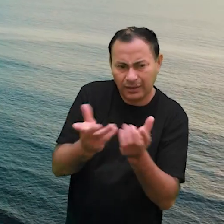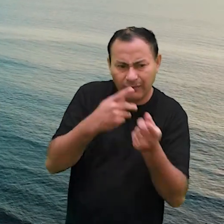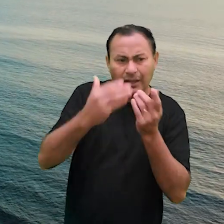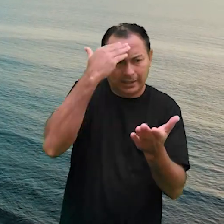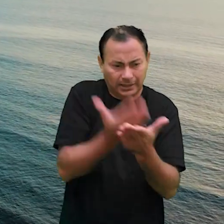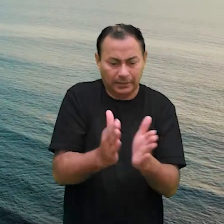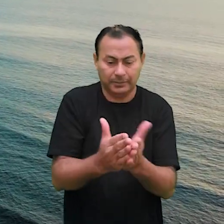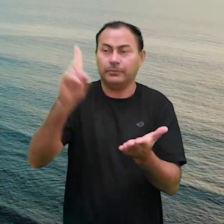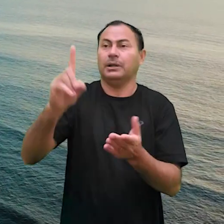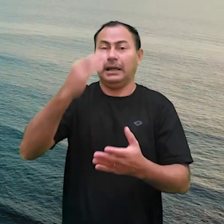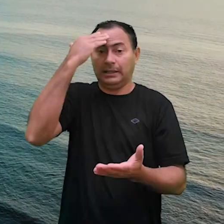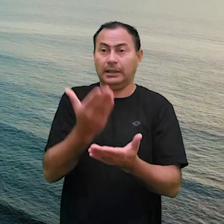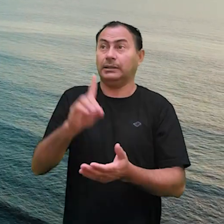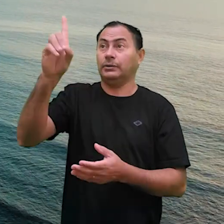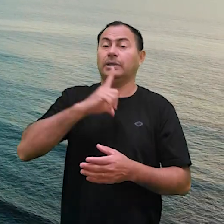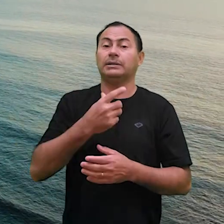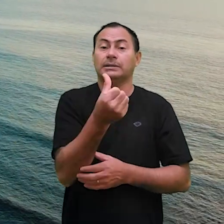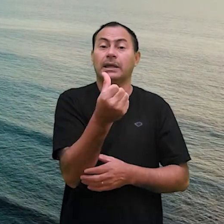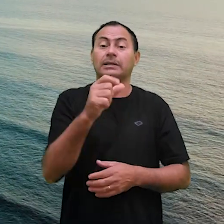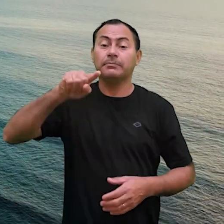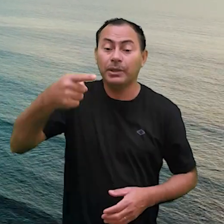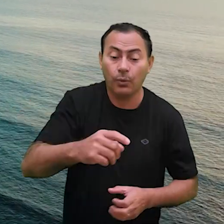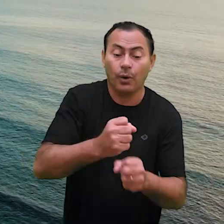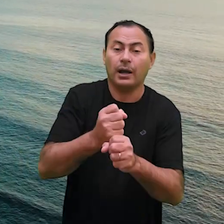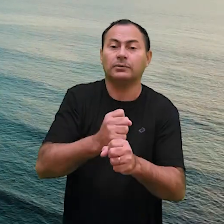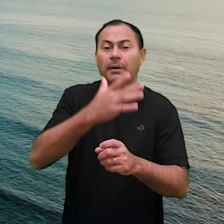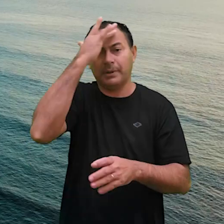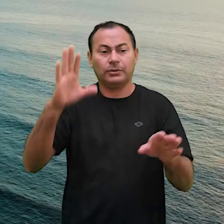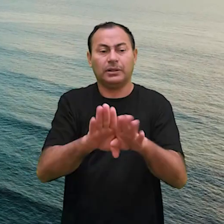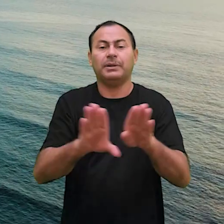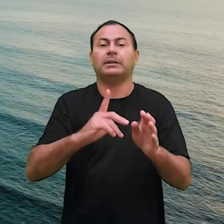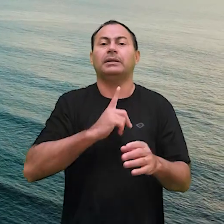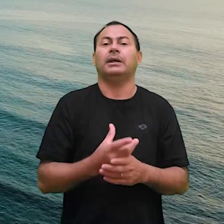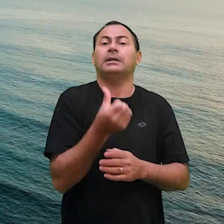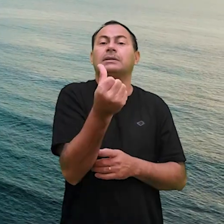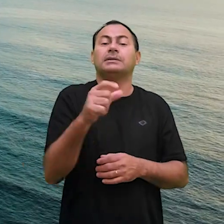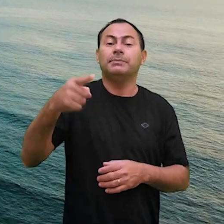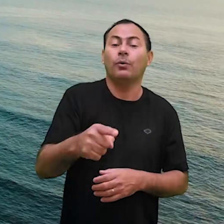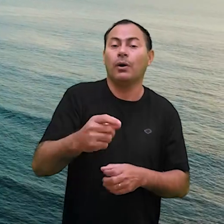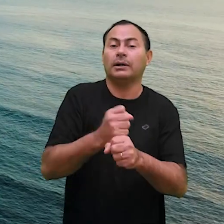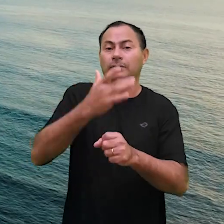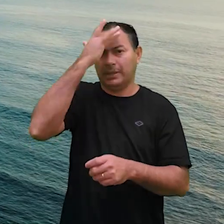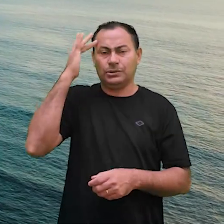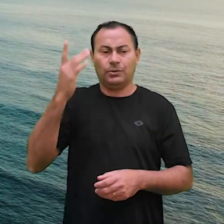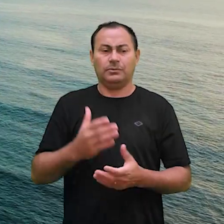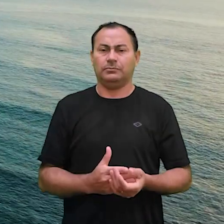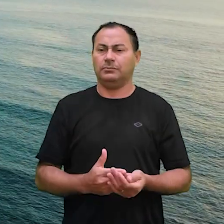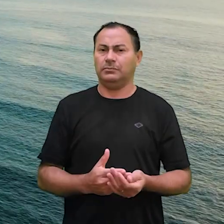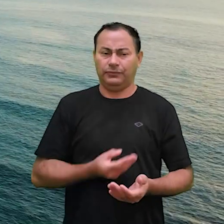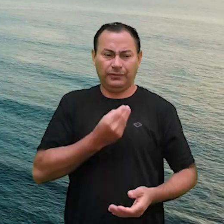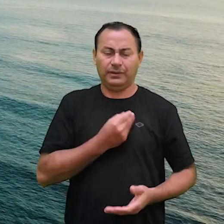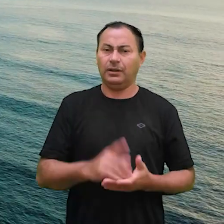dizem que se você crê na Bíblia, então tem que acreditar que a Terra possui apenas 6.000 anos de existência e que o homem também só existe há 6.000